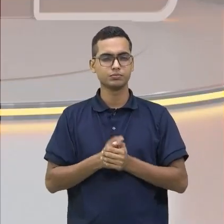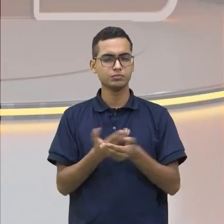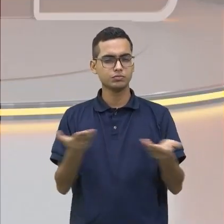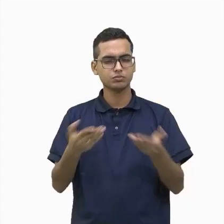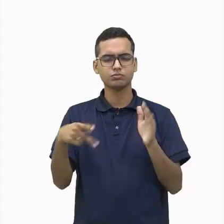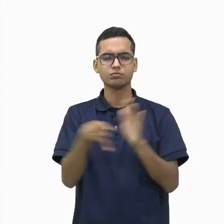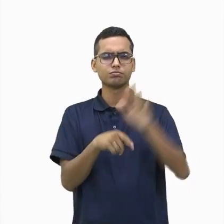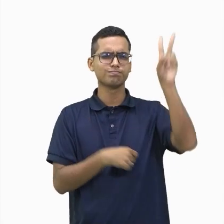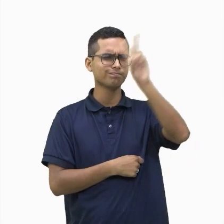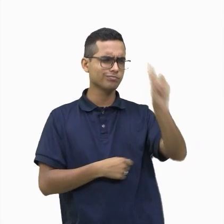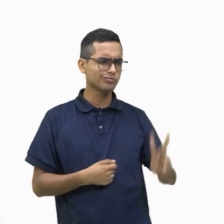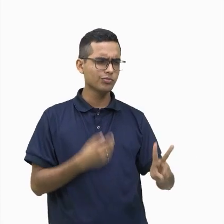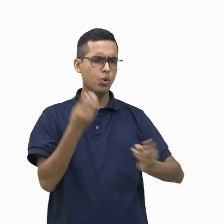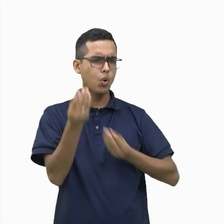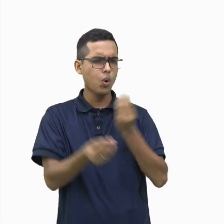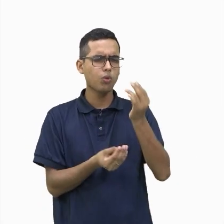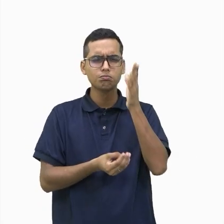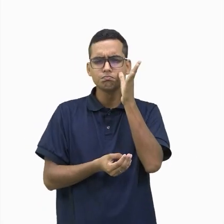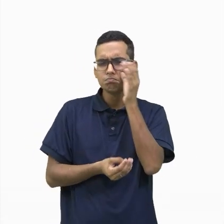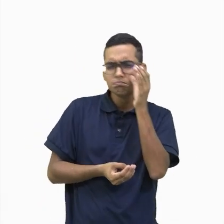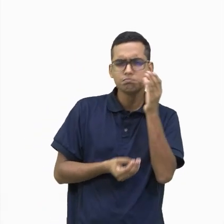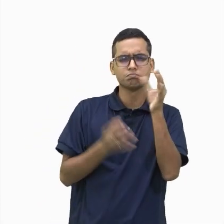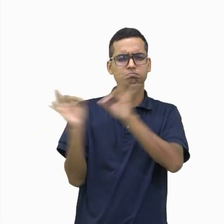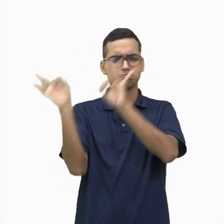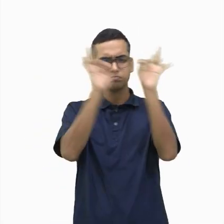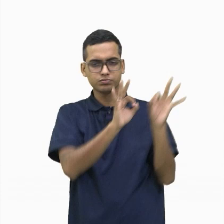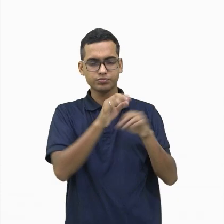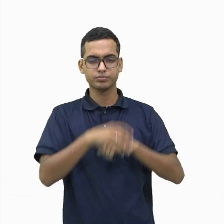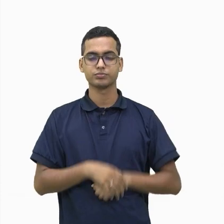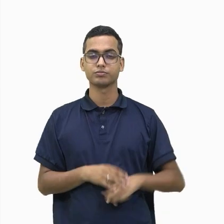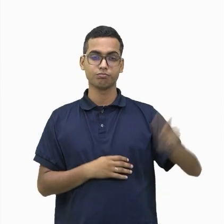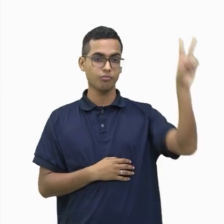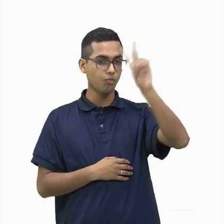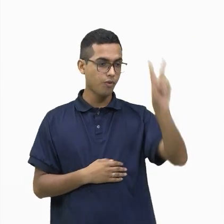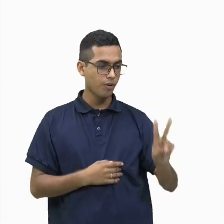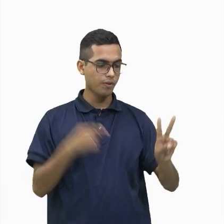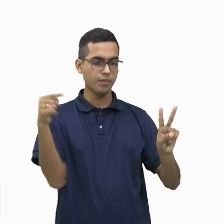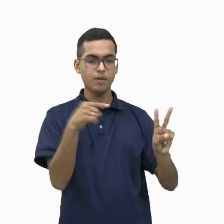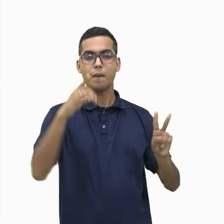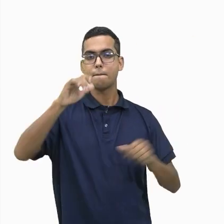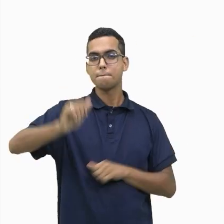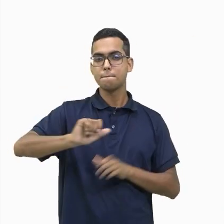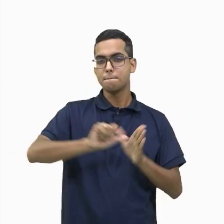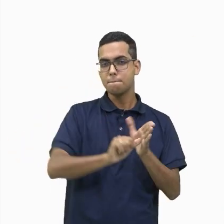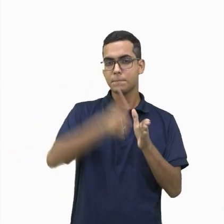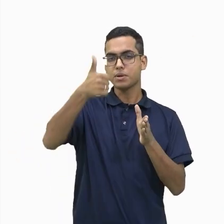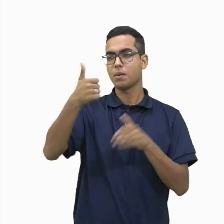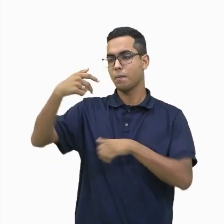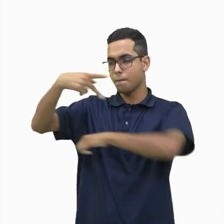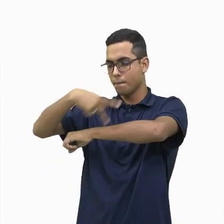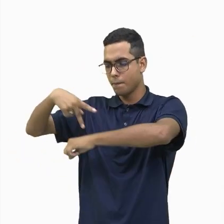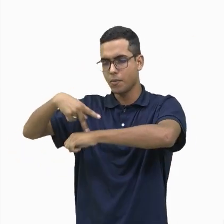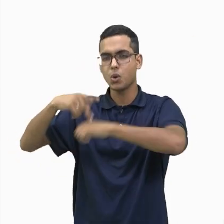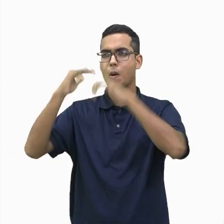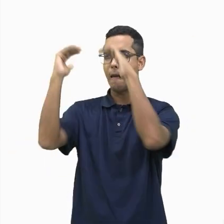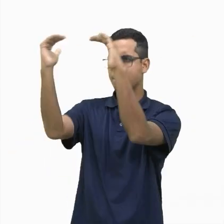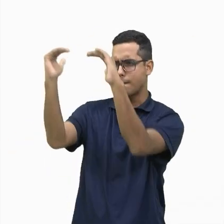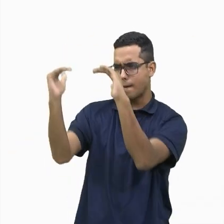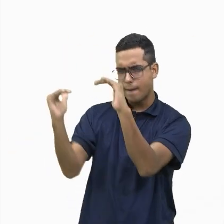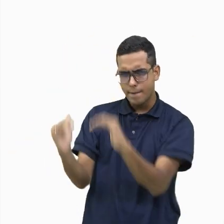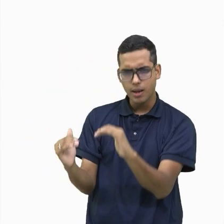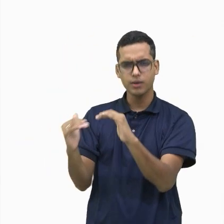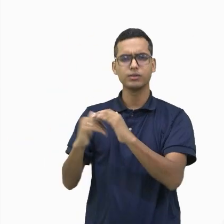esse destaque? A Venezuela, gente, embora aí seja o primeiro país no ranking